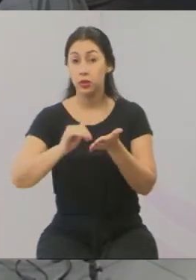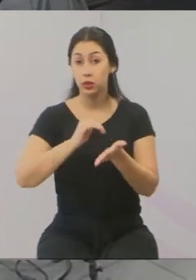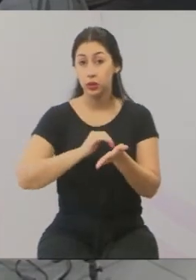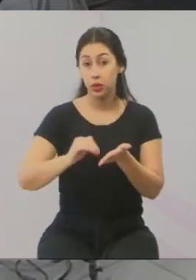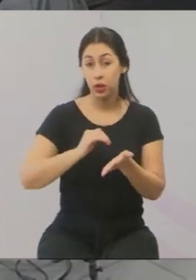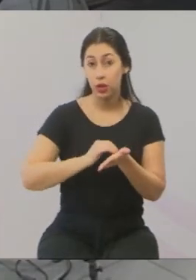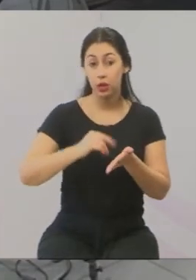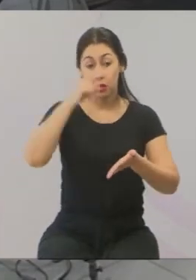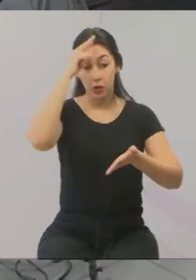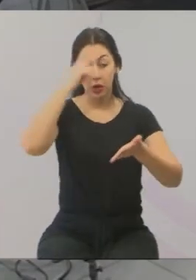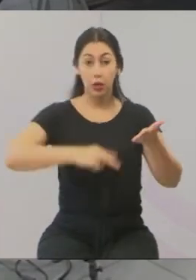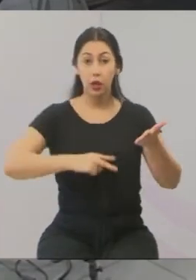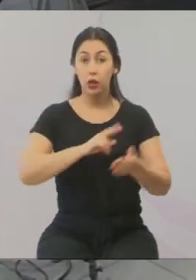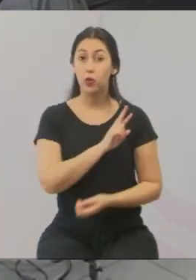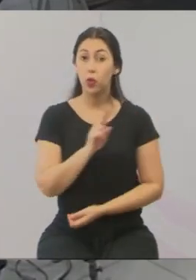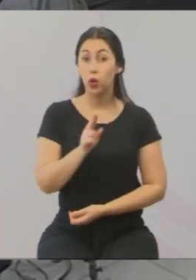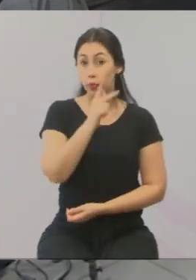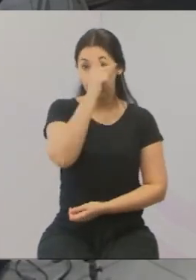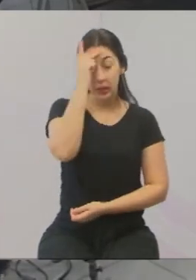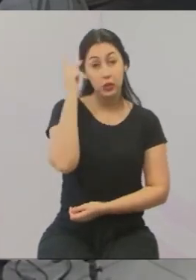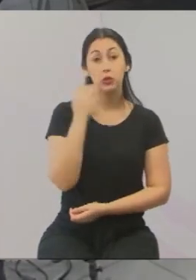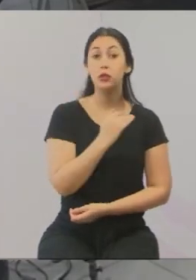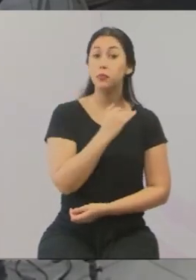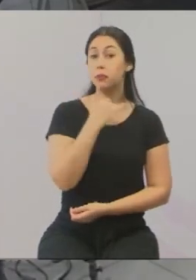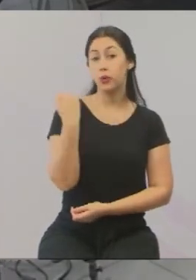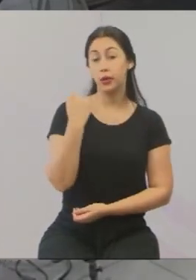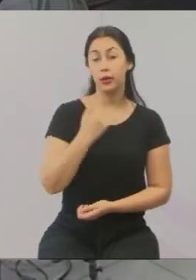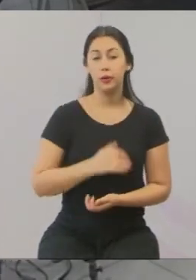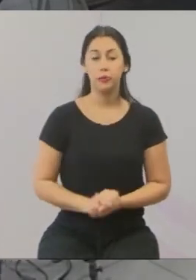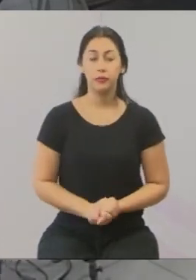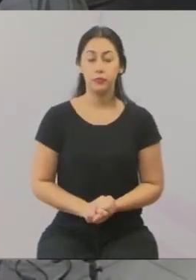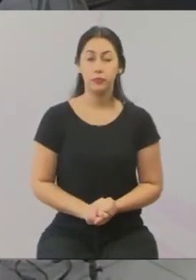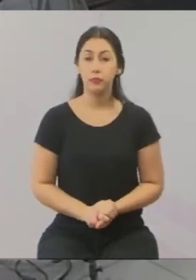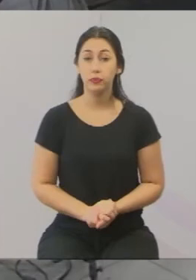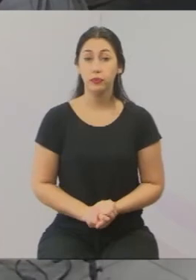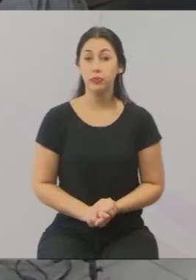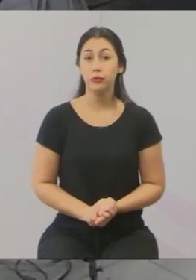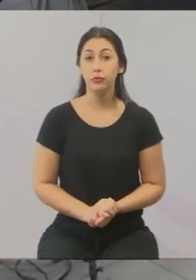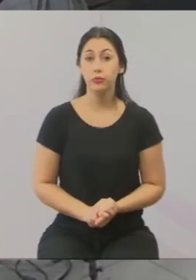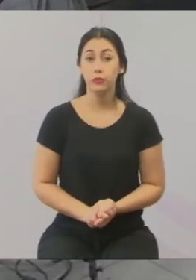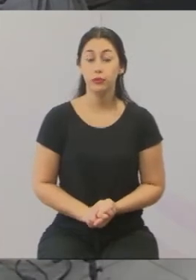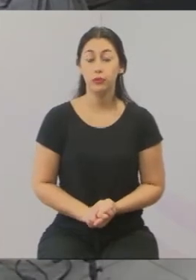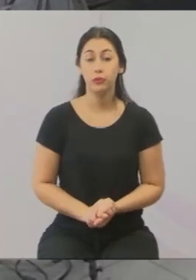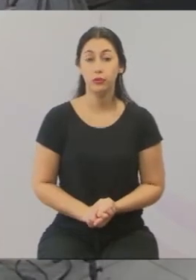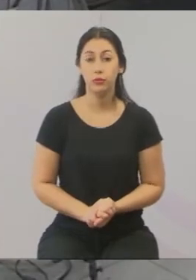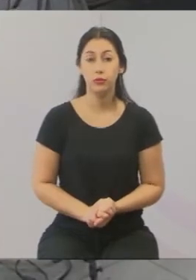faça a leitura dos votos de pesar apresentados pelos senhores vereadores.